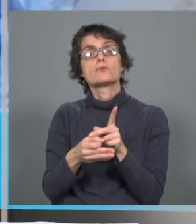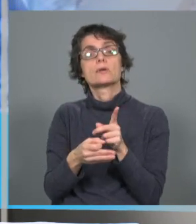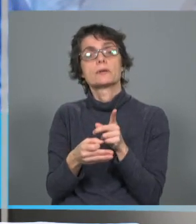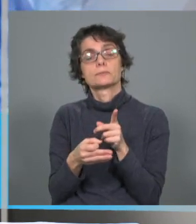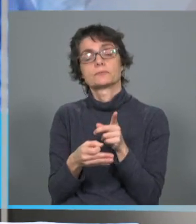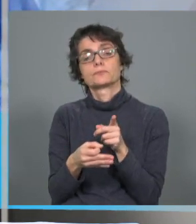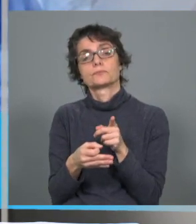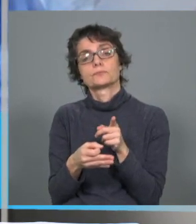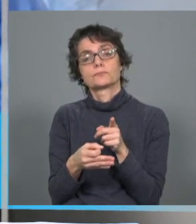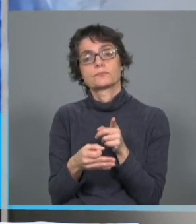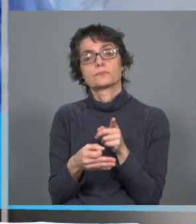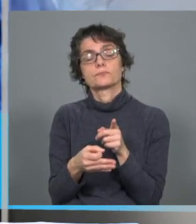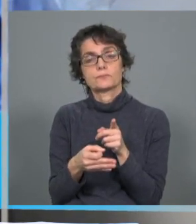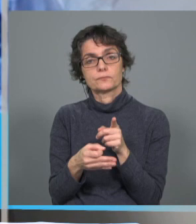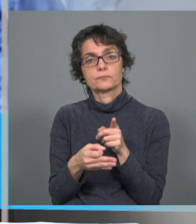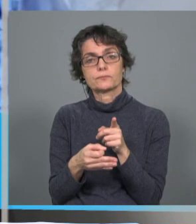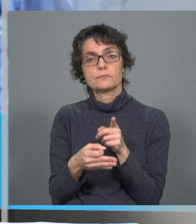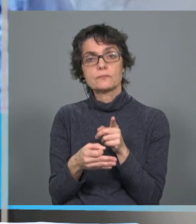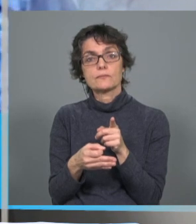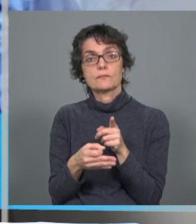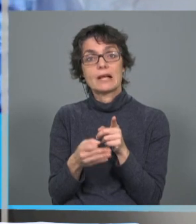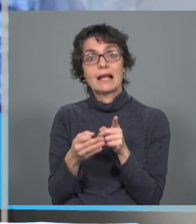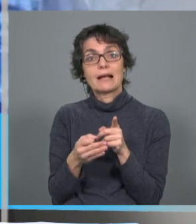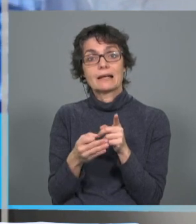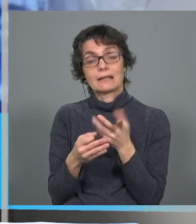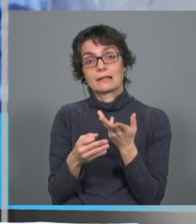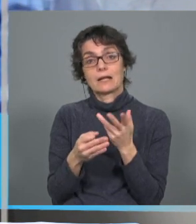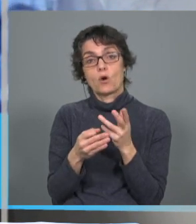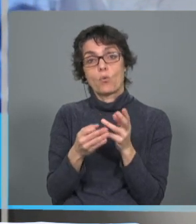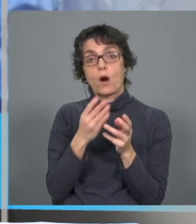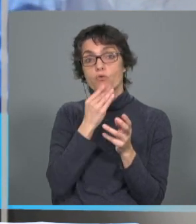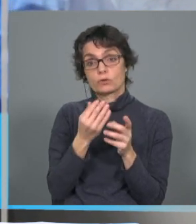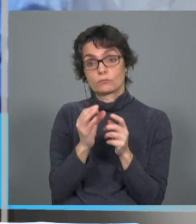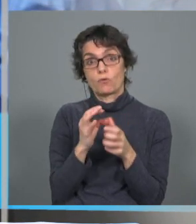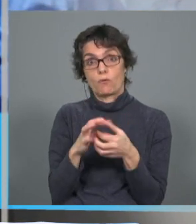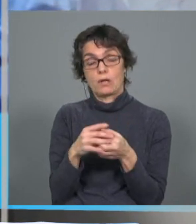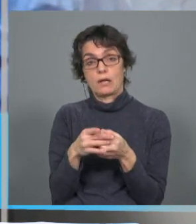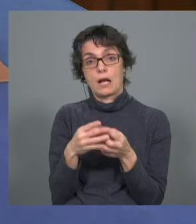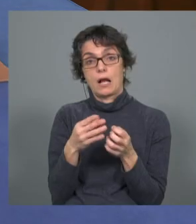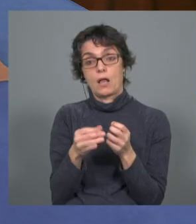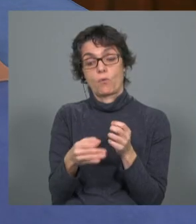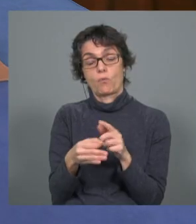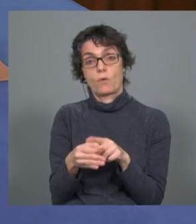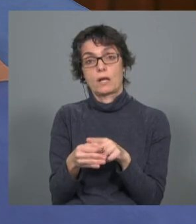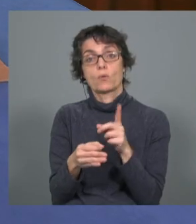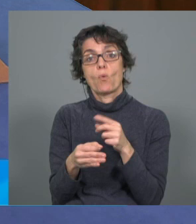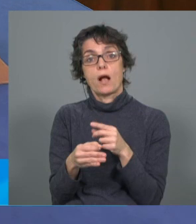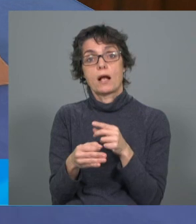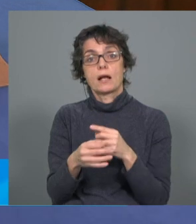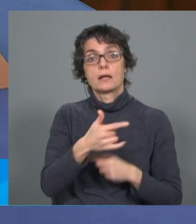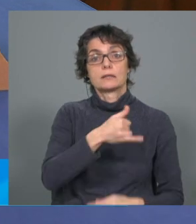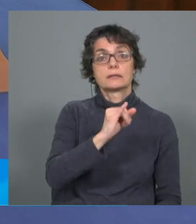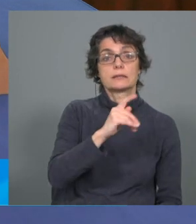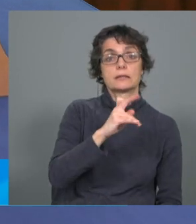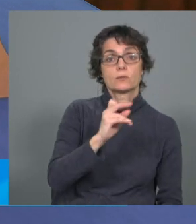enfim, pela tradição judaica, a moeda que era considerada aquela que devia de ser usada no templo era a moeda de Tiro.